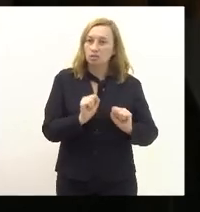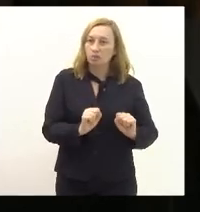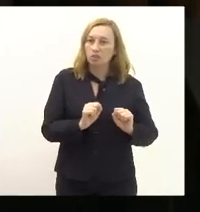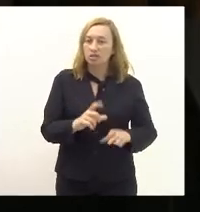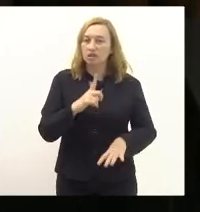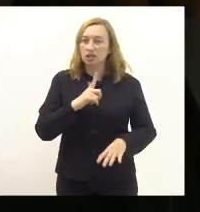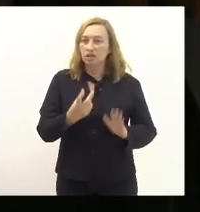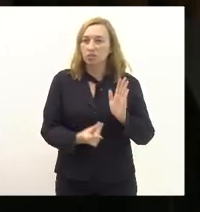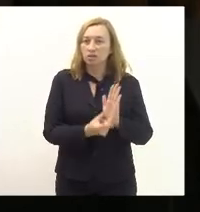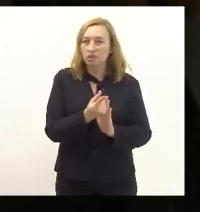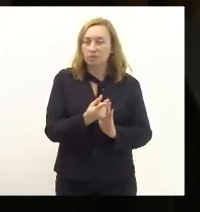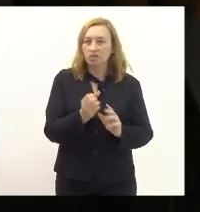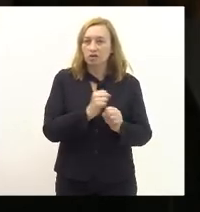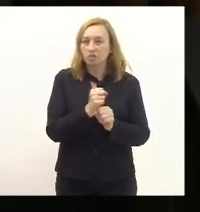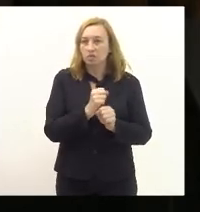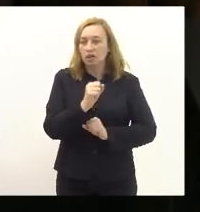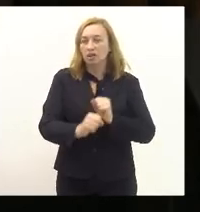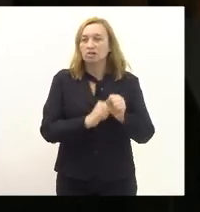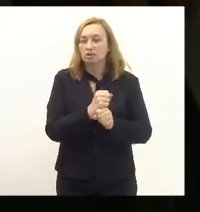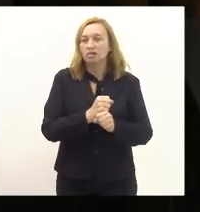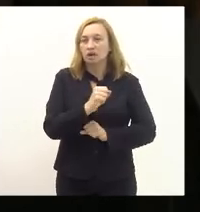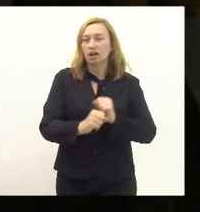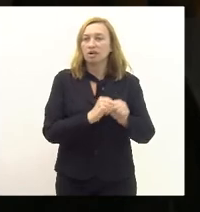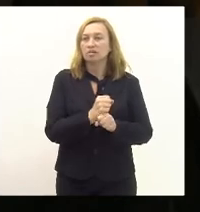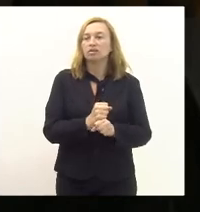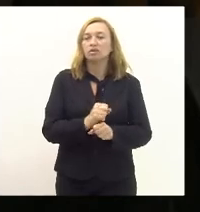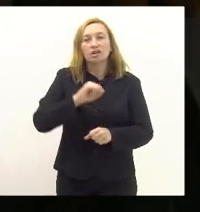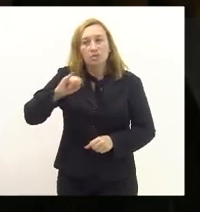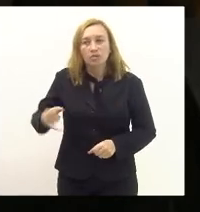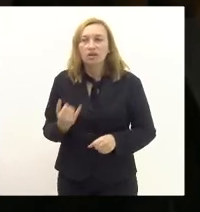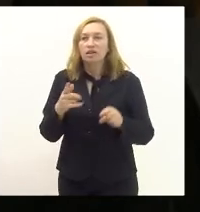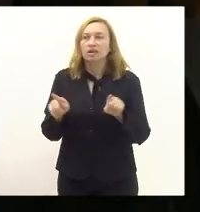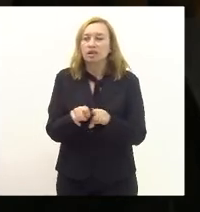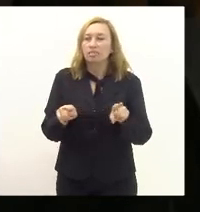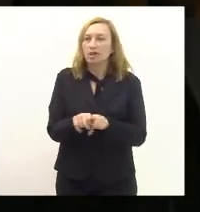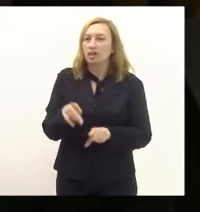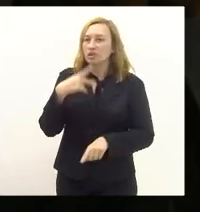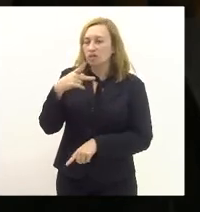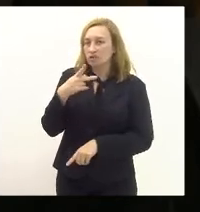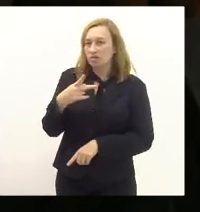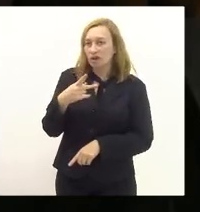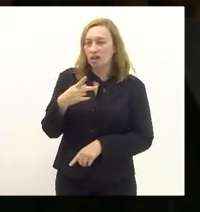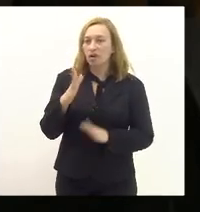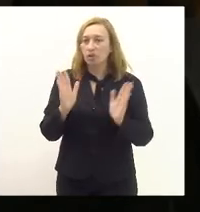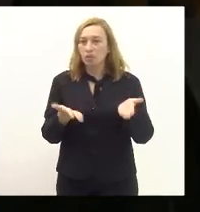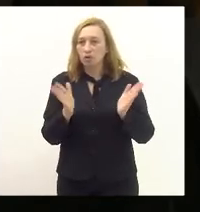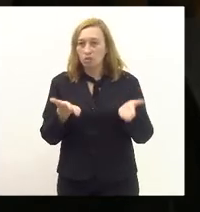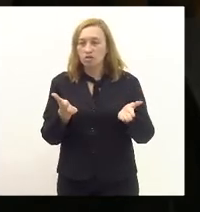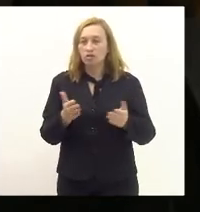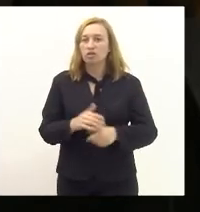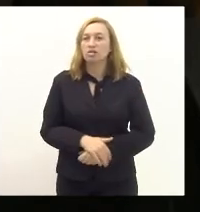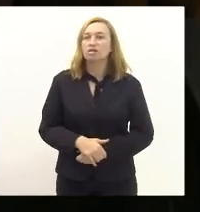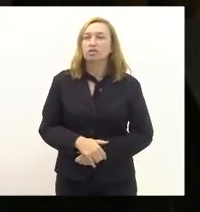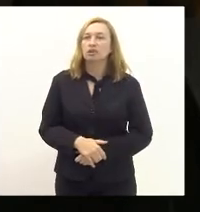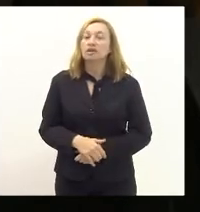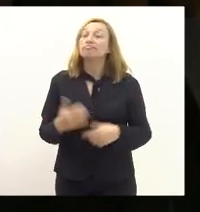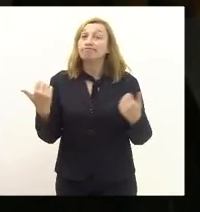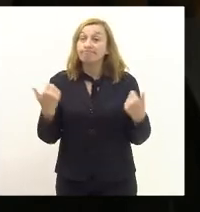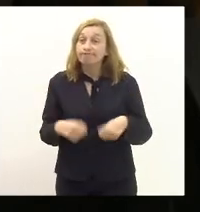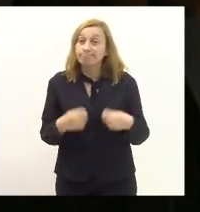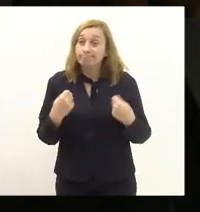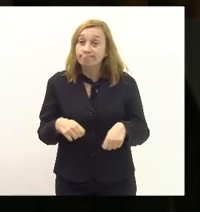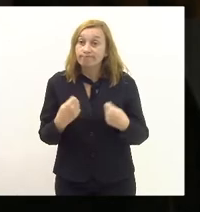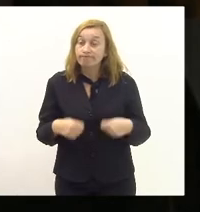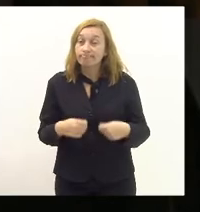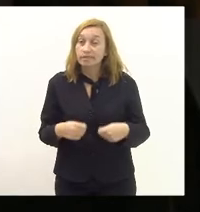no orçamento anual. Eu também aqui queria aproveitar, e a sua fala, presidente Matos, foi muito alinhada com isso, a necessidade,